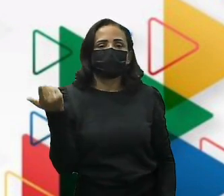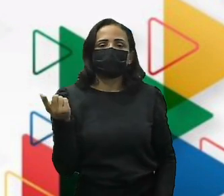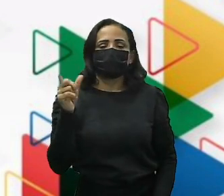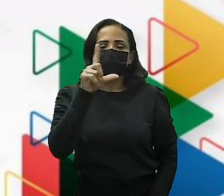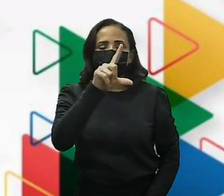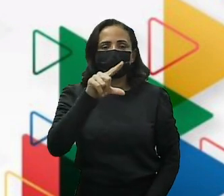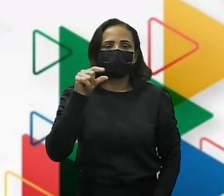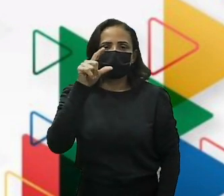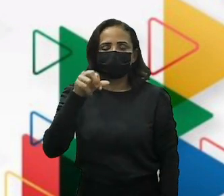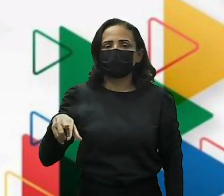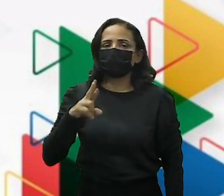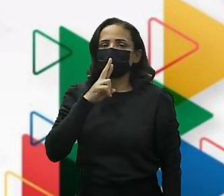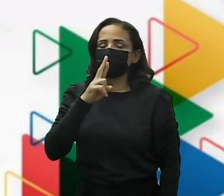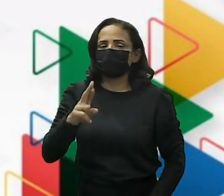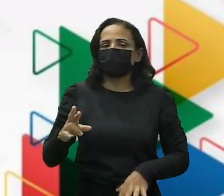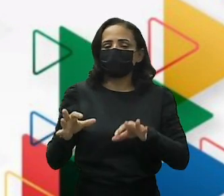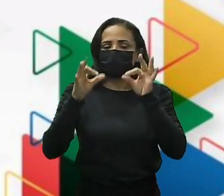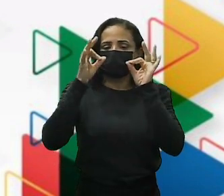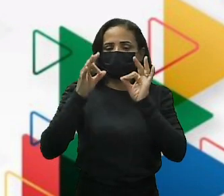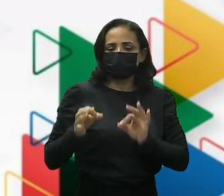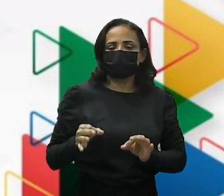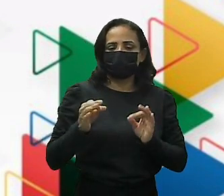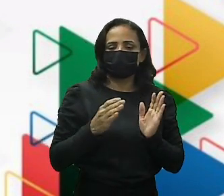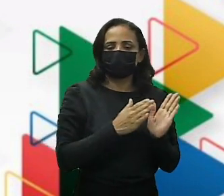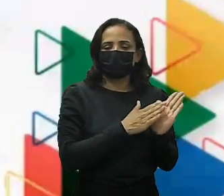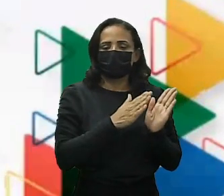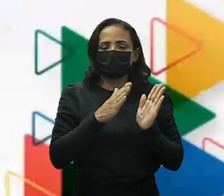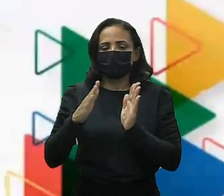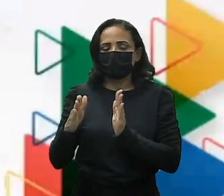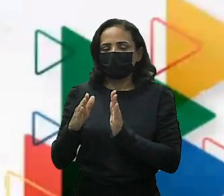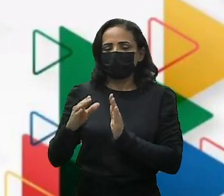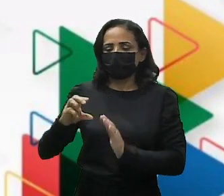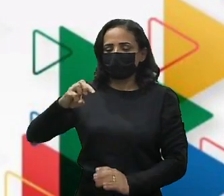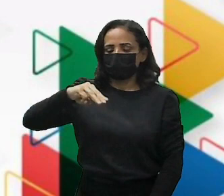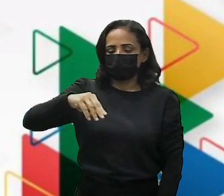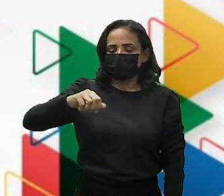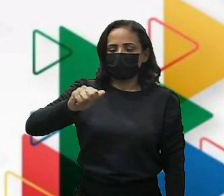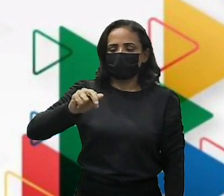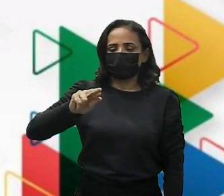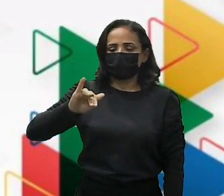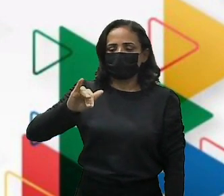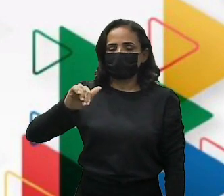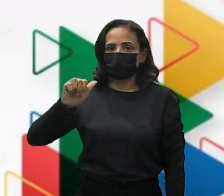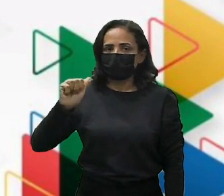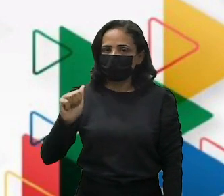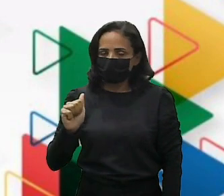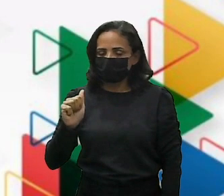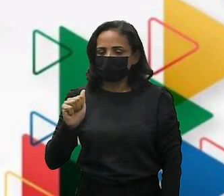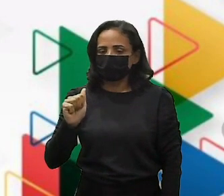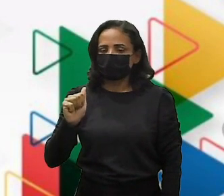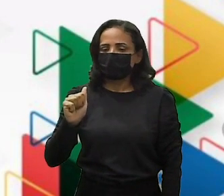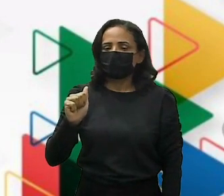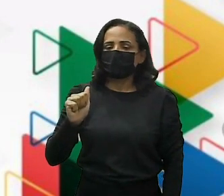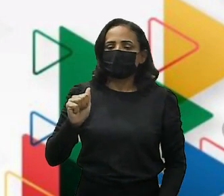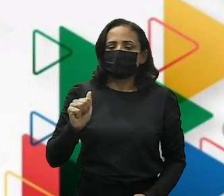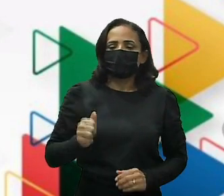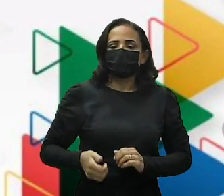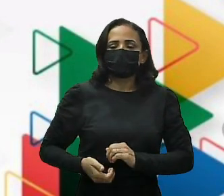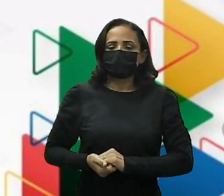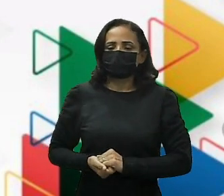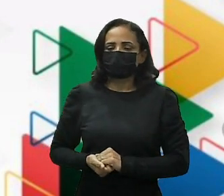determina, respectivamente, os fenótipos de Maria, ele quer, ó, os fenótipos de